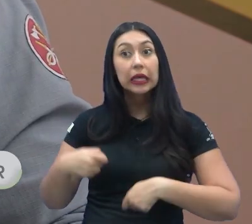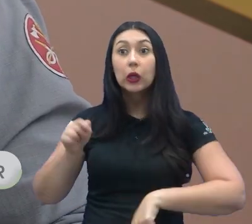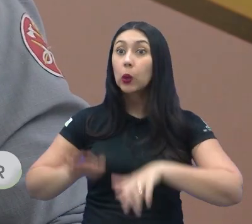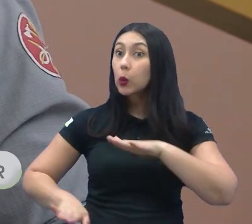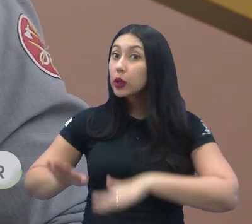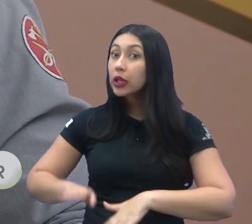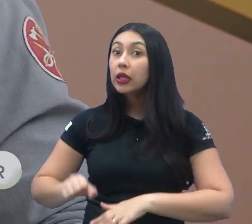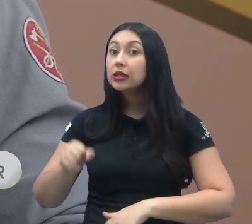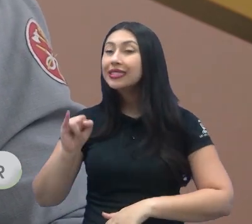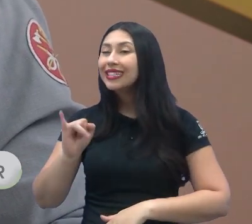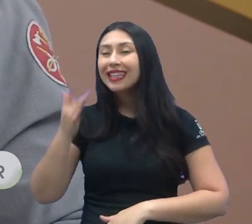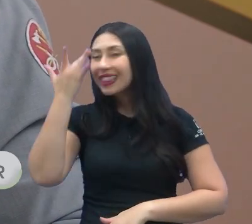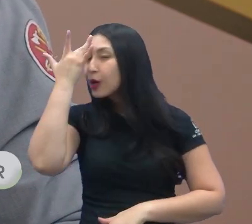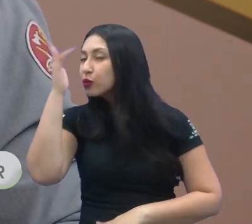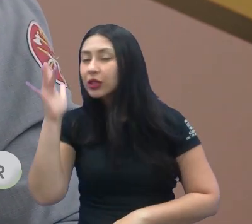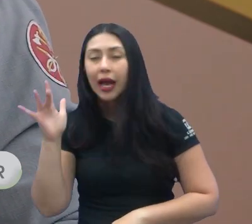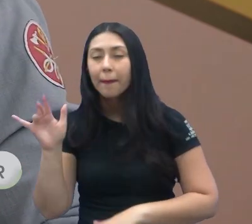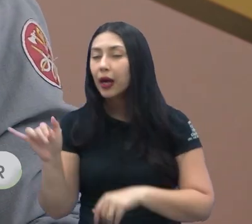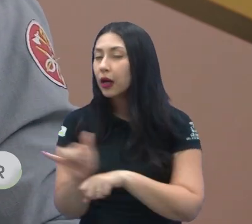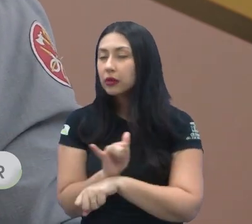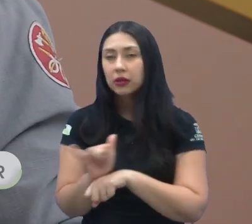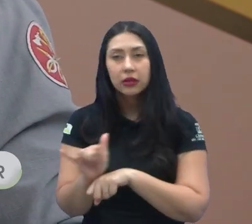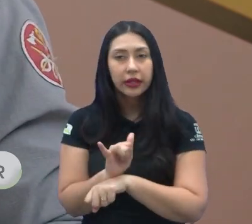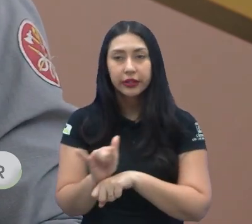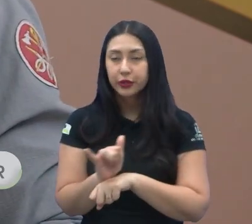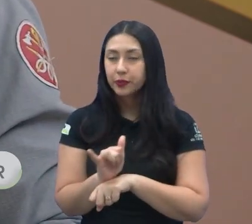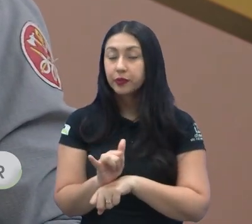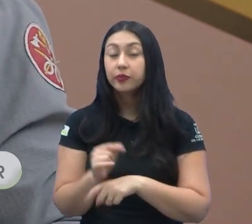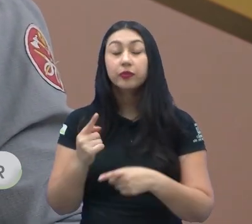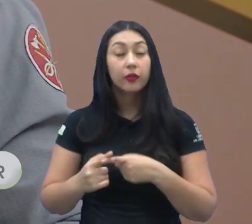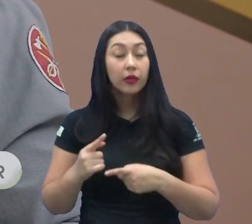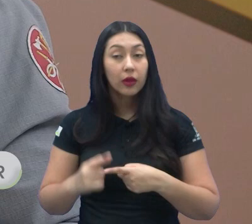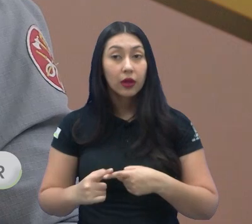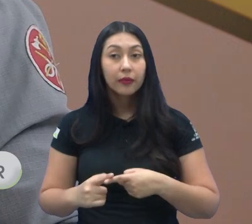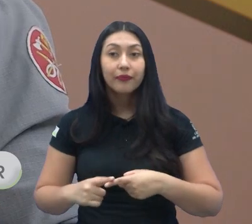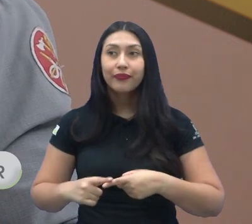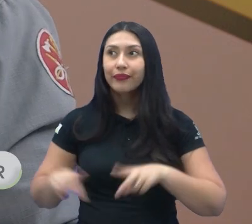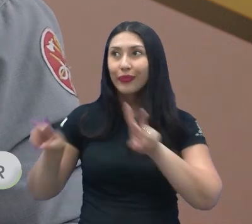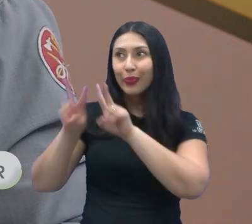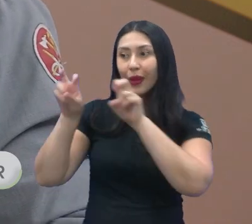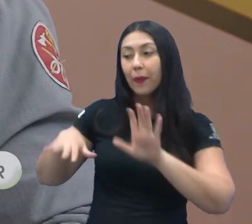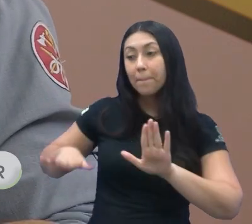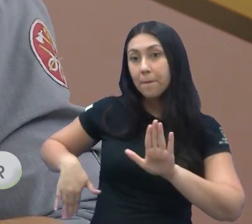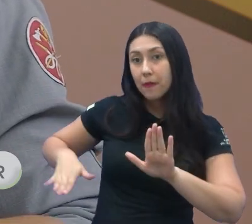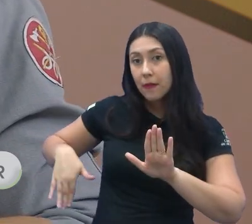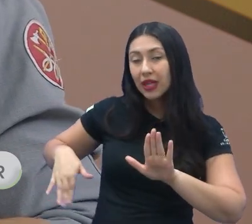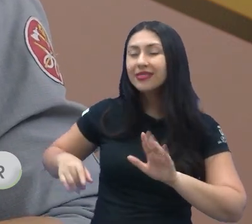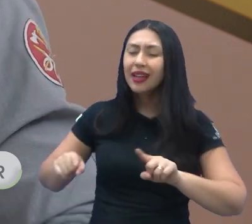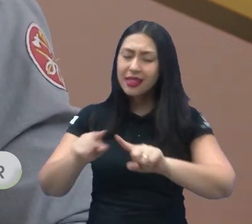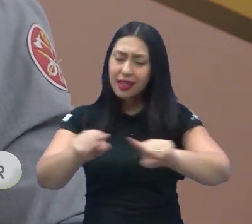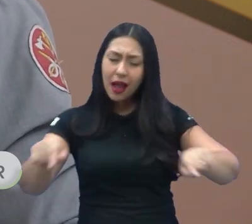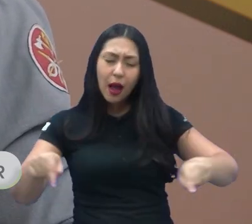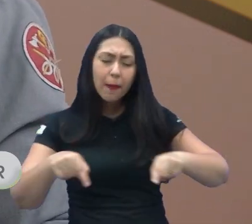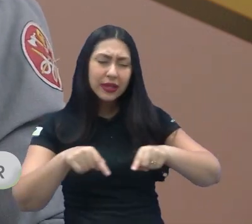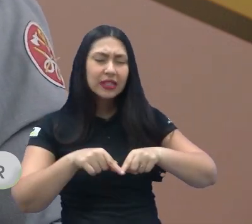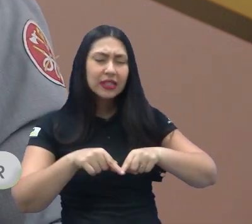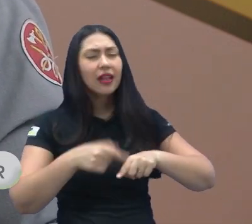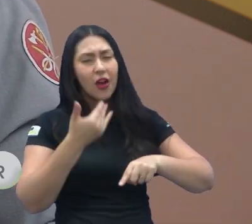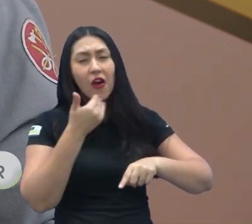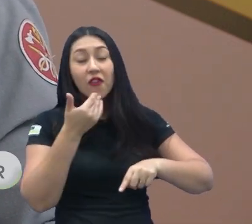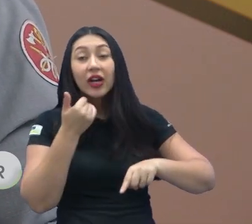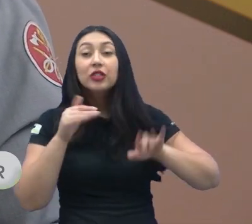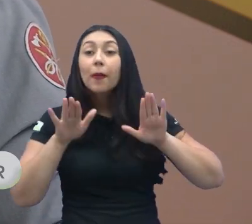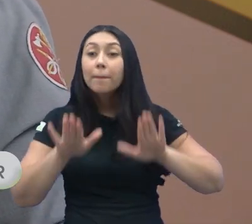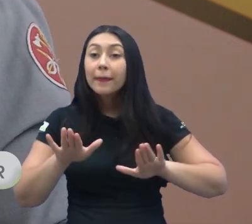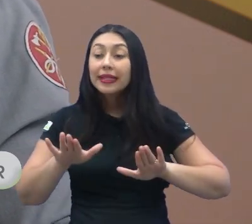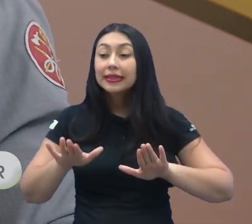alguma técnica correta de adentrar um local, porque a gente fala de praia e de rio. Piscina ainda dá pé, é mais fácil, mas uns